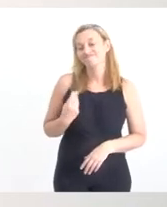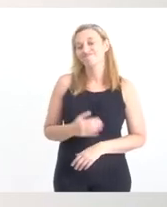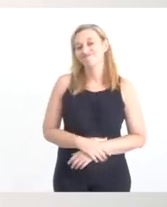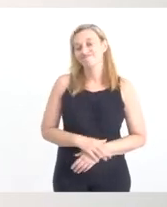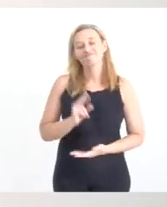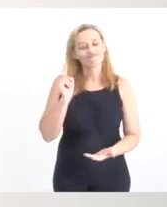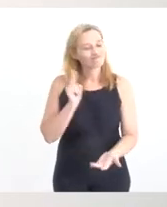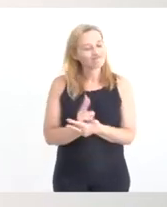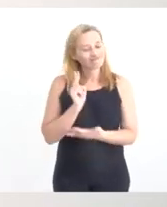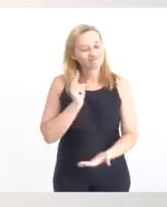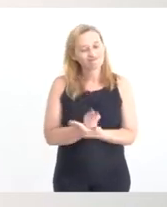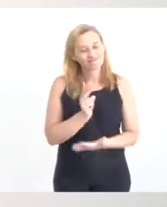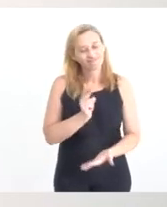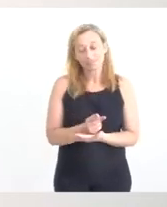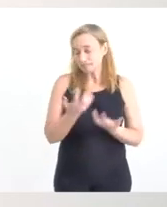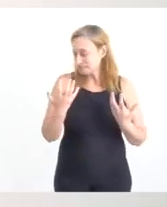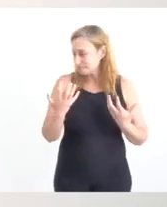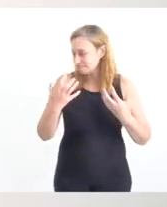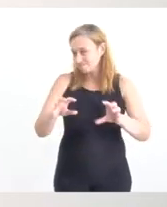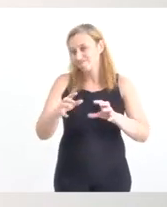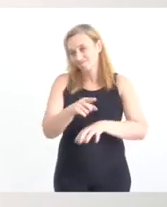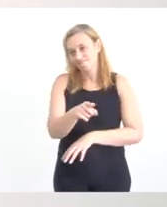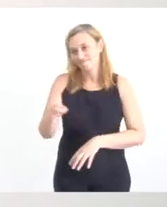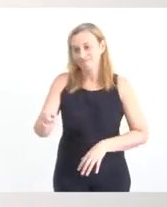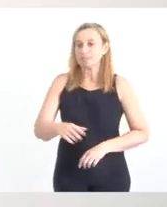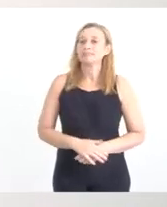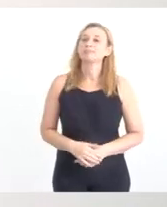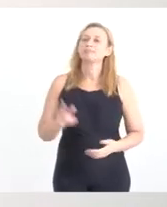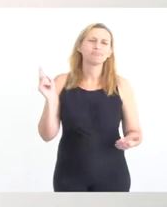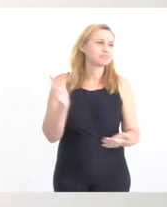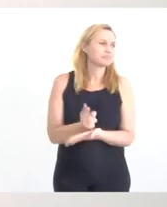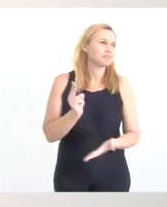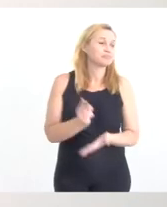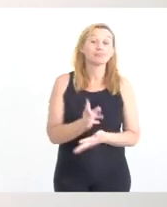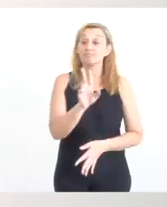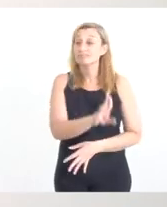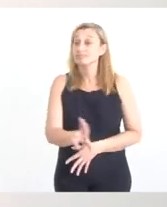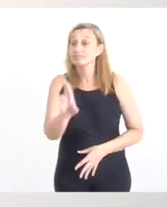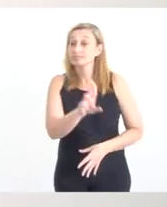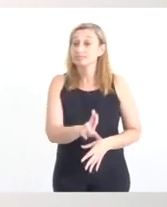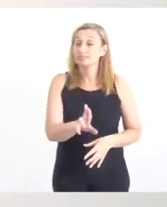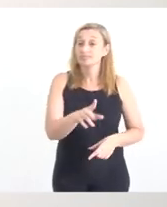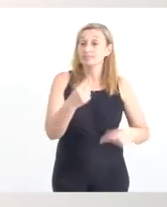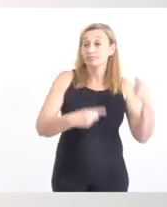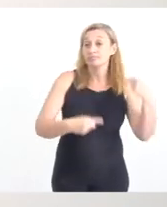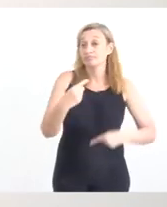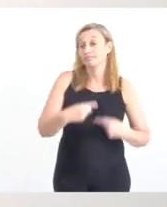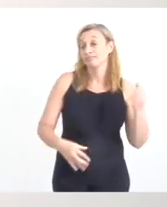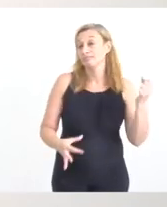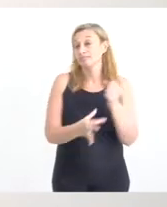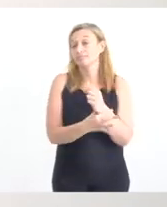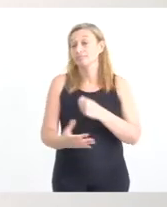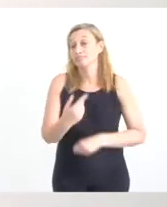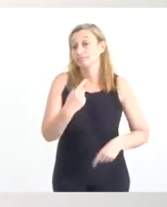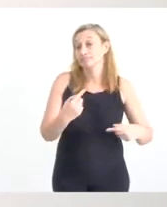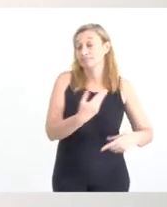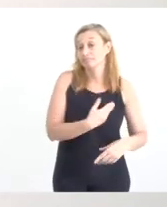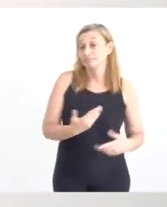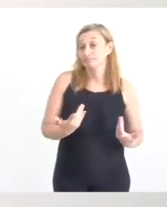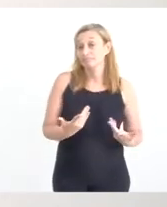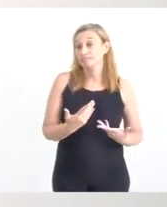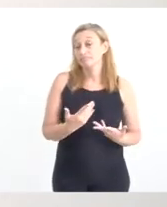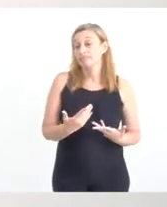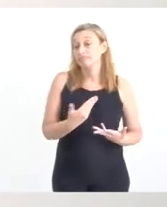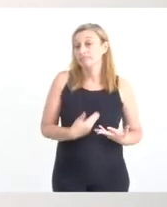mesmo que eles não queiram mesmo que eles utilizem da política de segurança pública para as